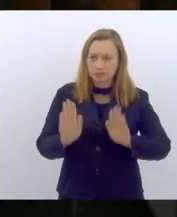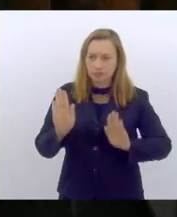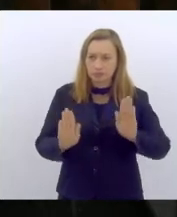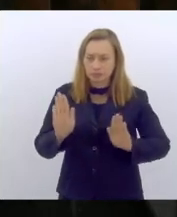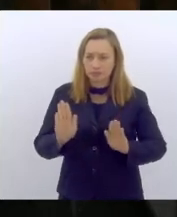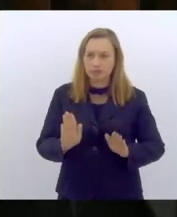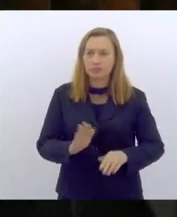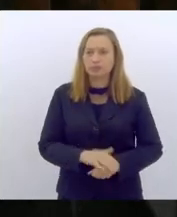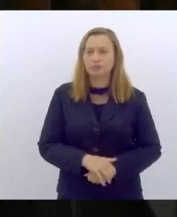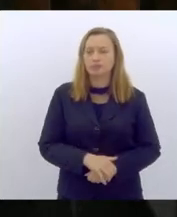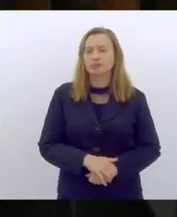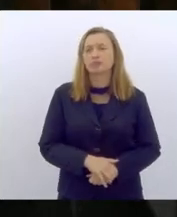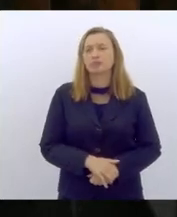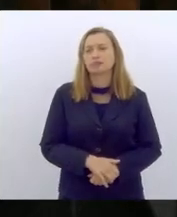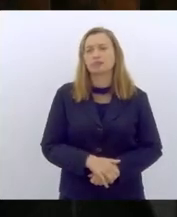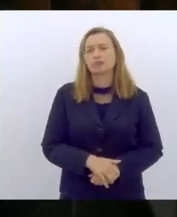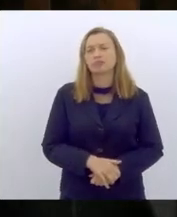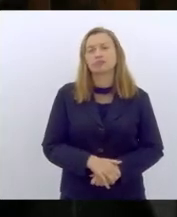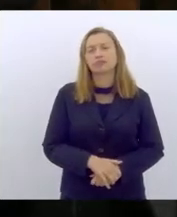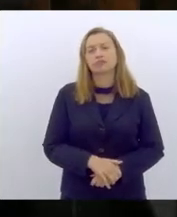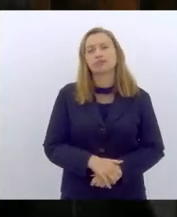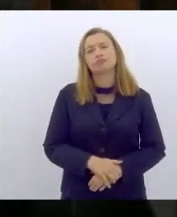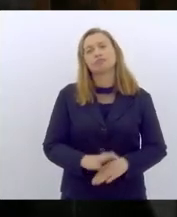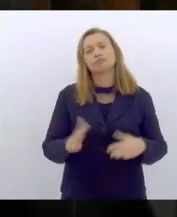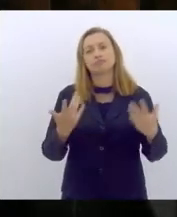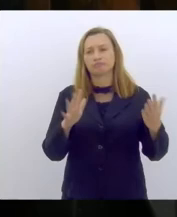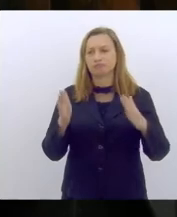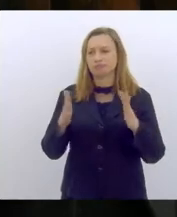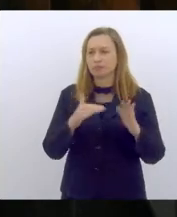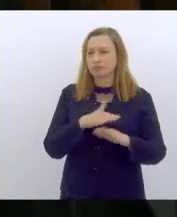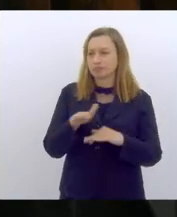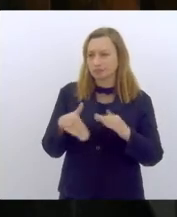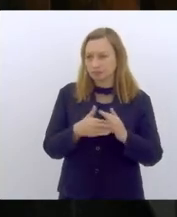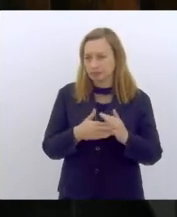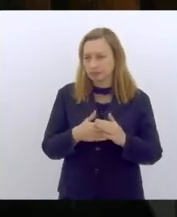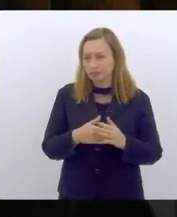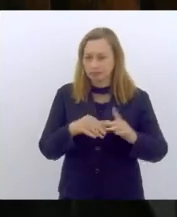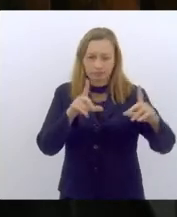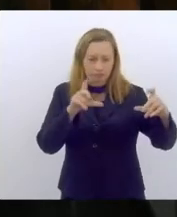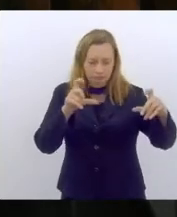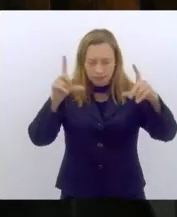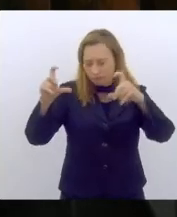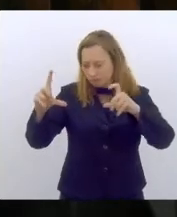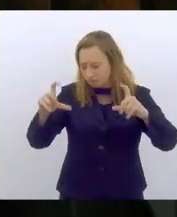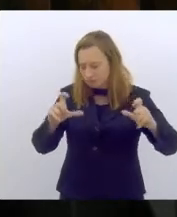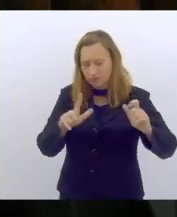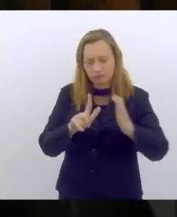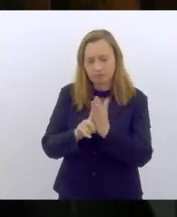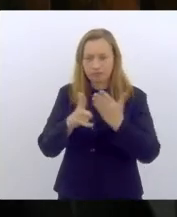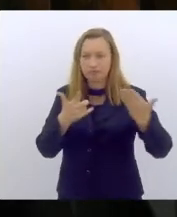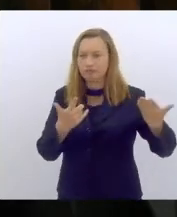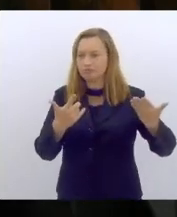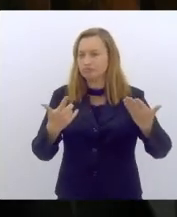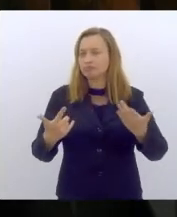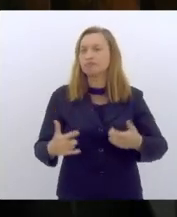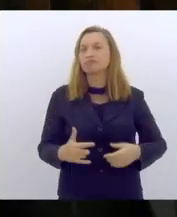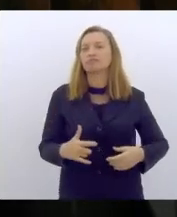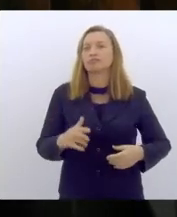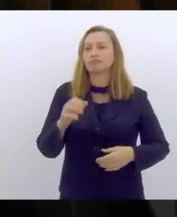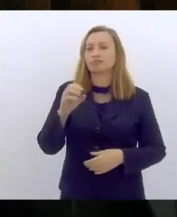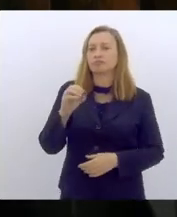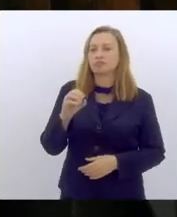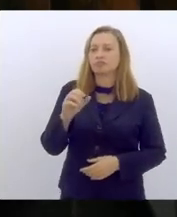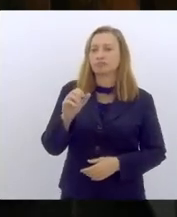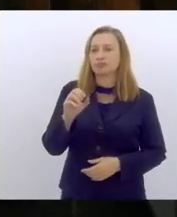e foi extremamente comemorado por todos foto nos jornais que a